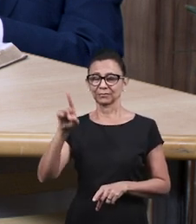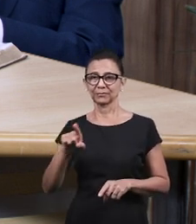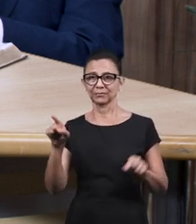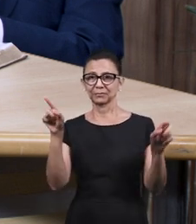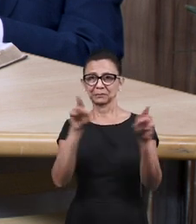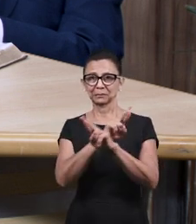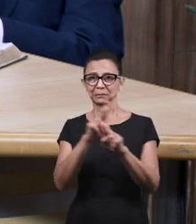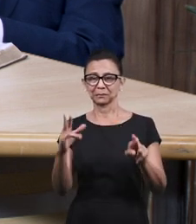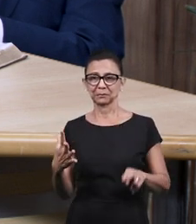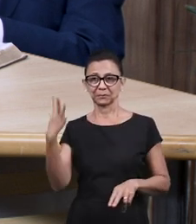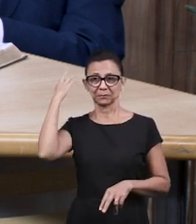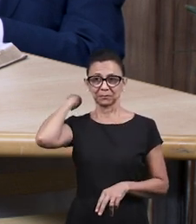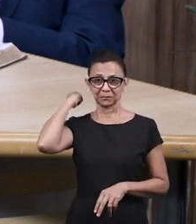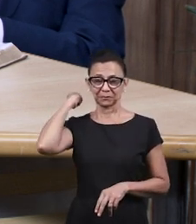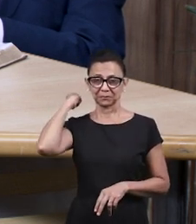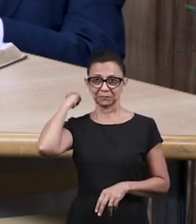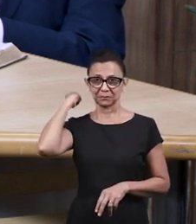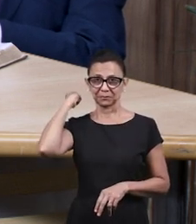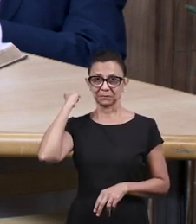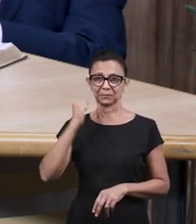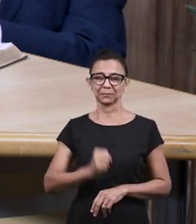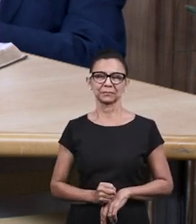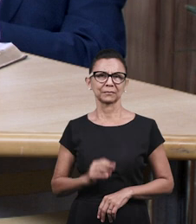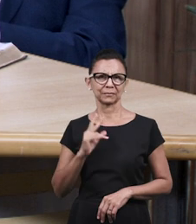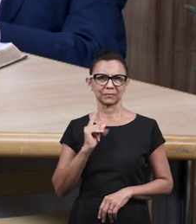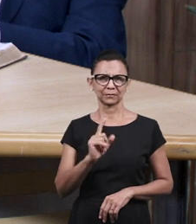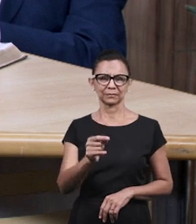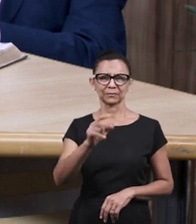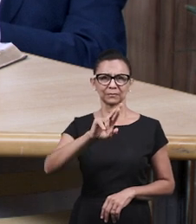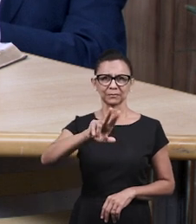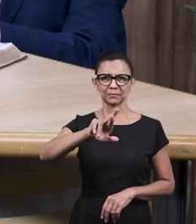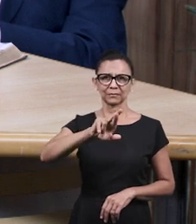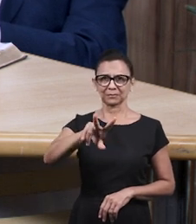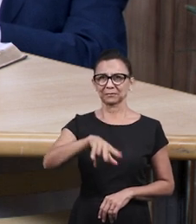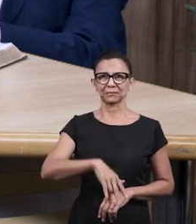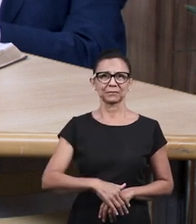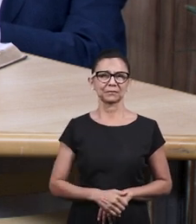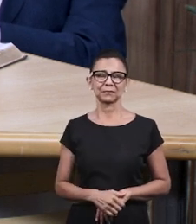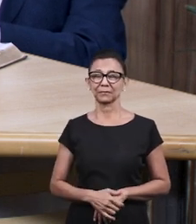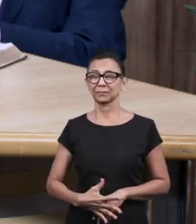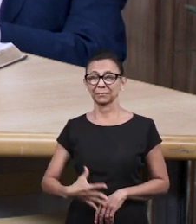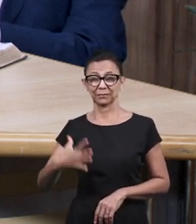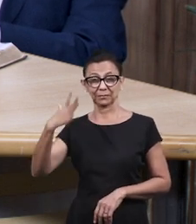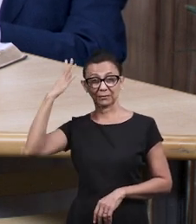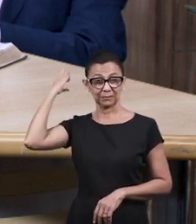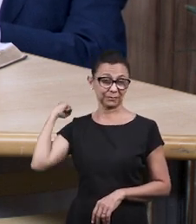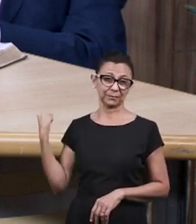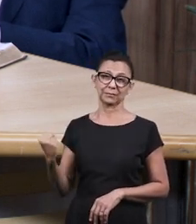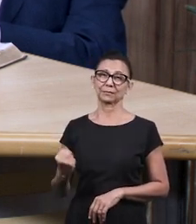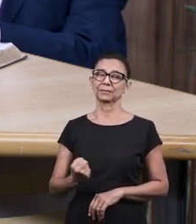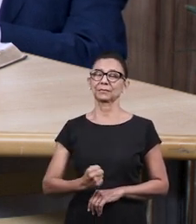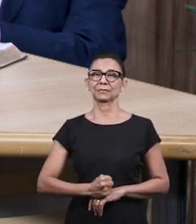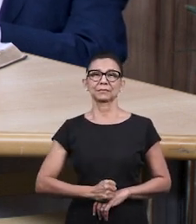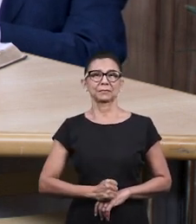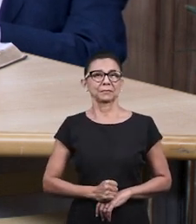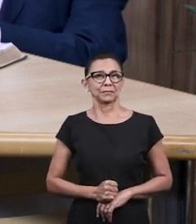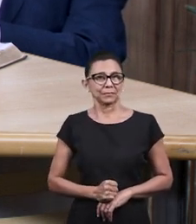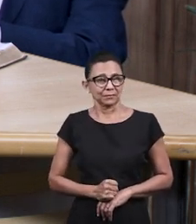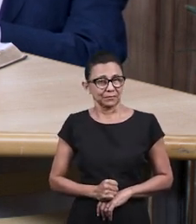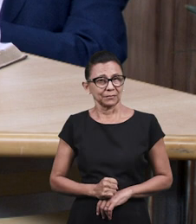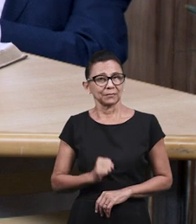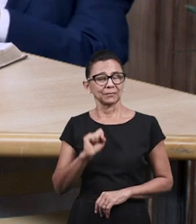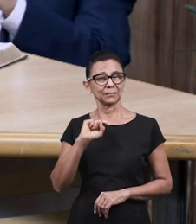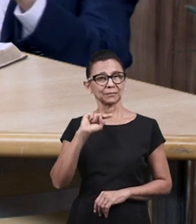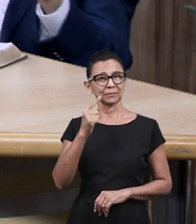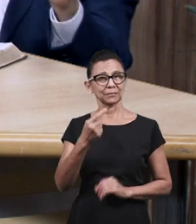velocidade. Maravilha. Não é pleno. Apesar de ser muito grande a velocidade da luz, ela não é plena